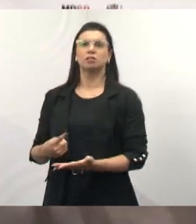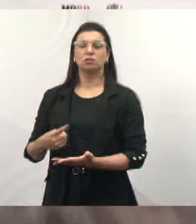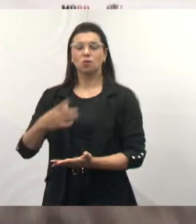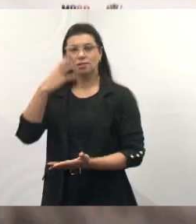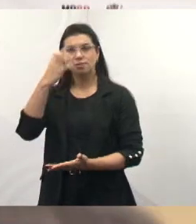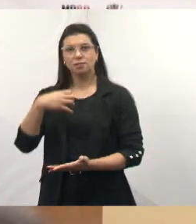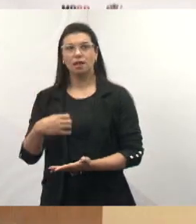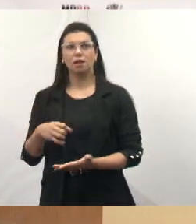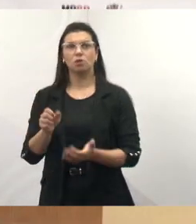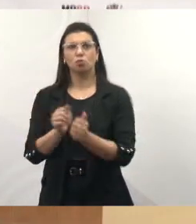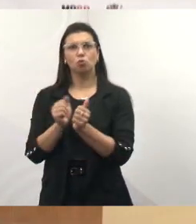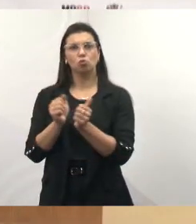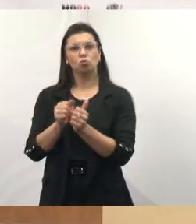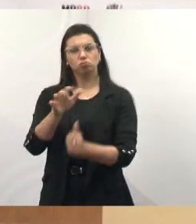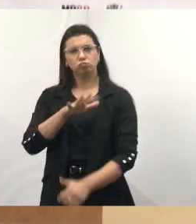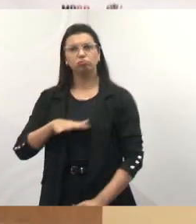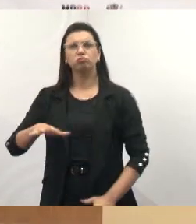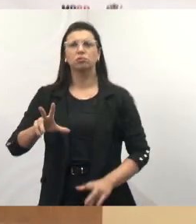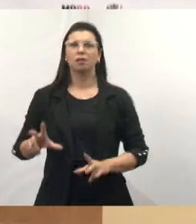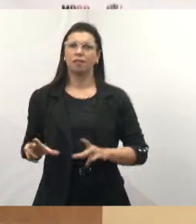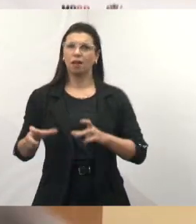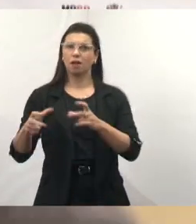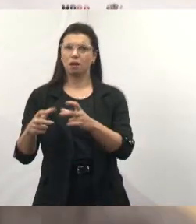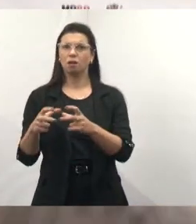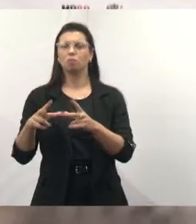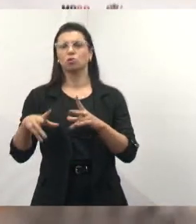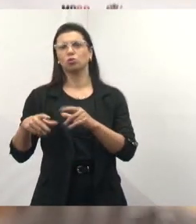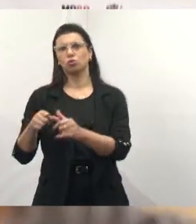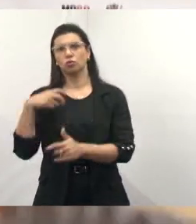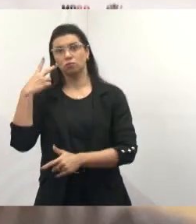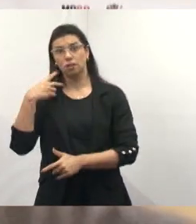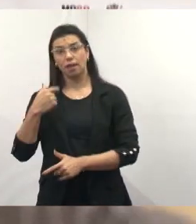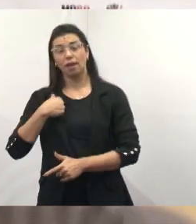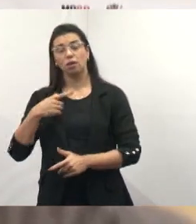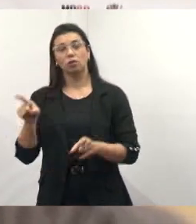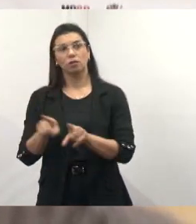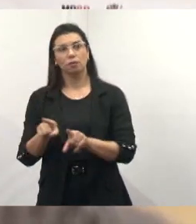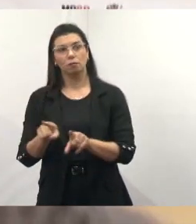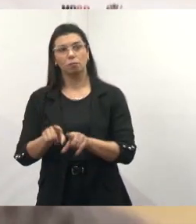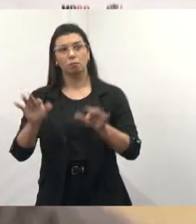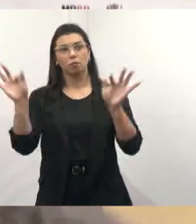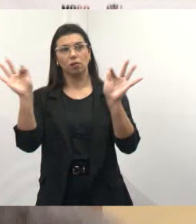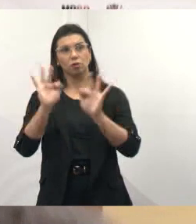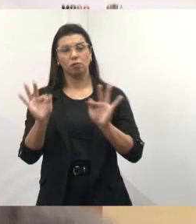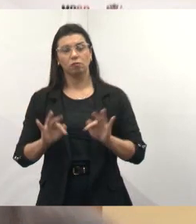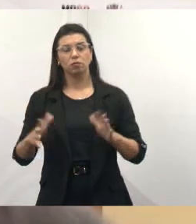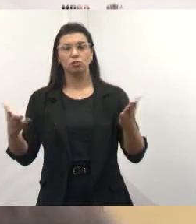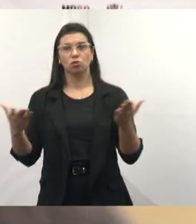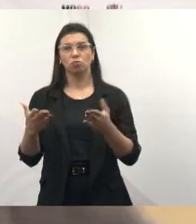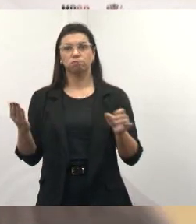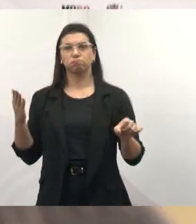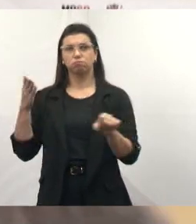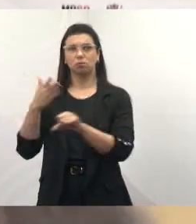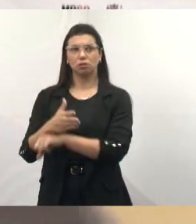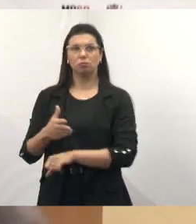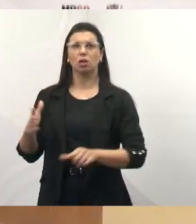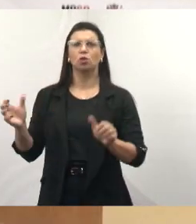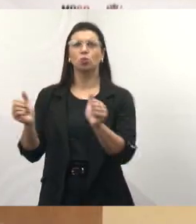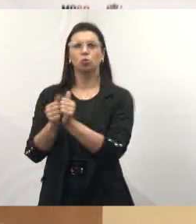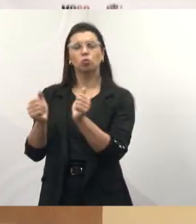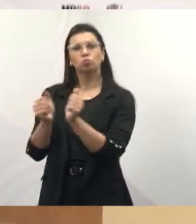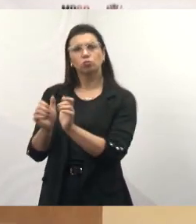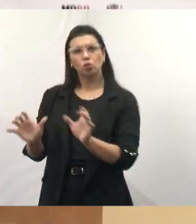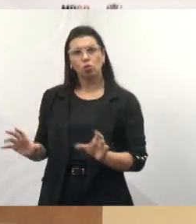cidade. Como a Sônia já disse, eu também reforço, fico muito feliz em hoje poder fazer parte deste